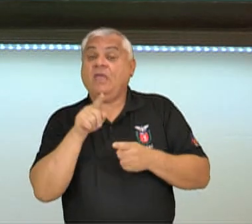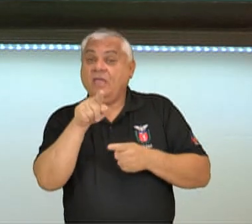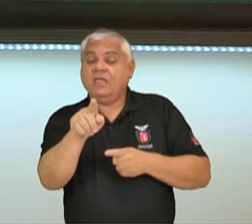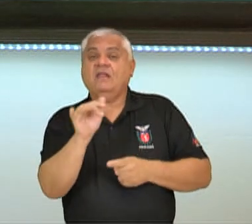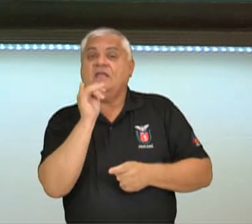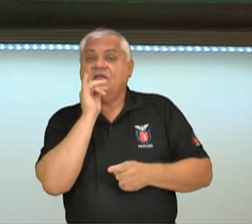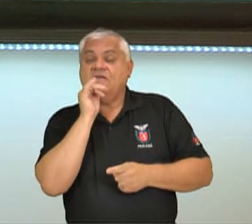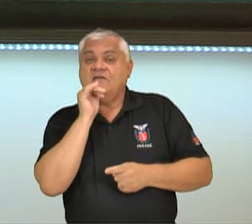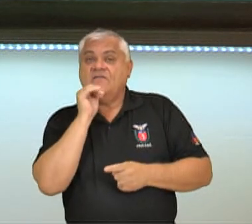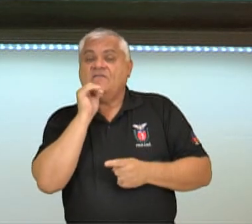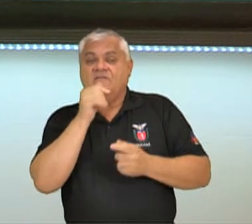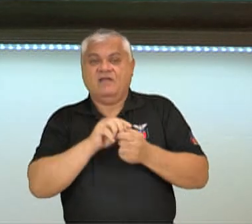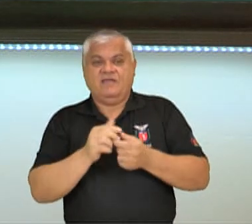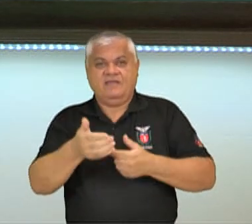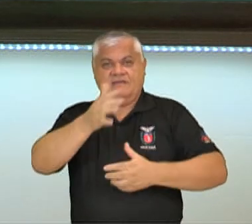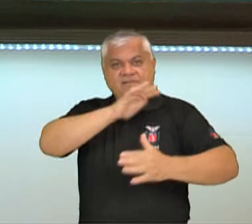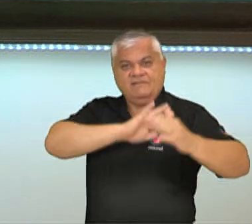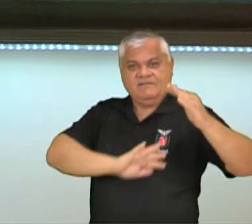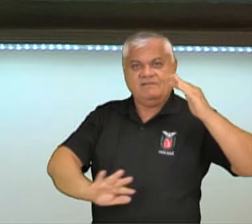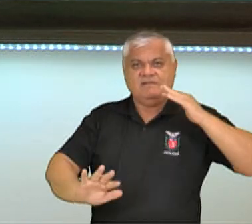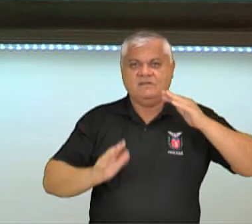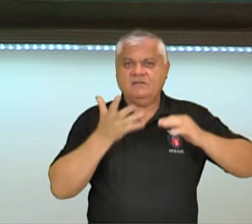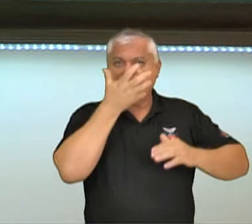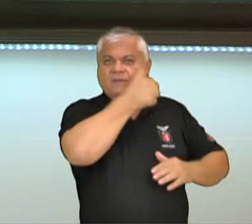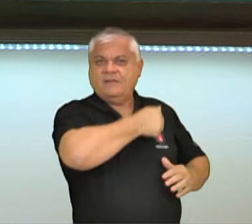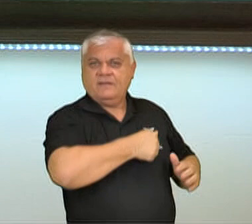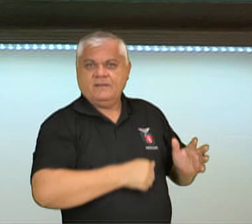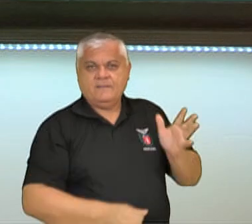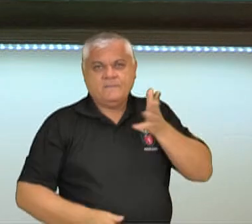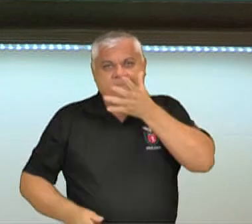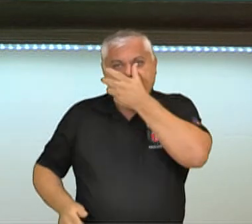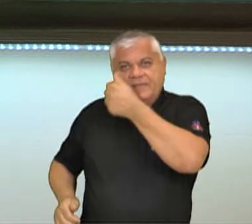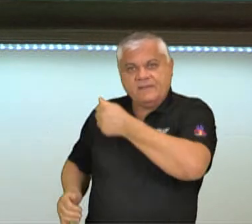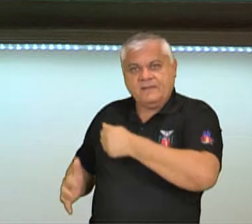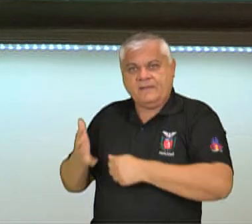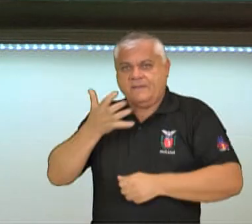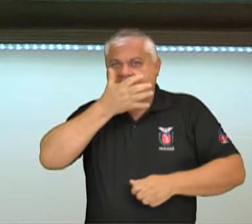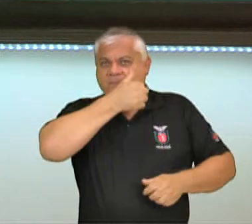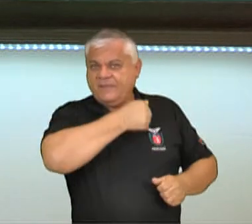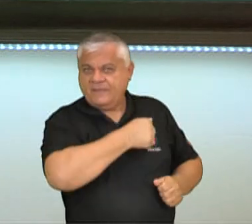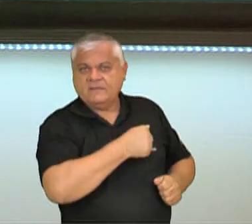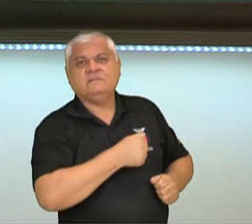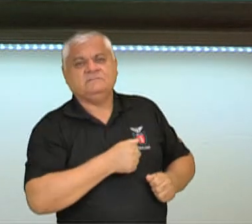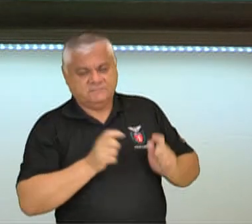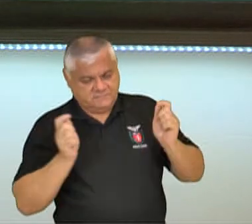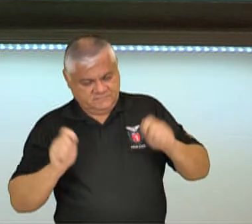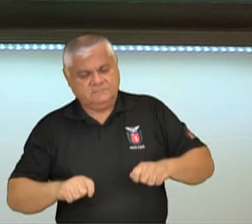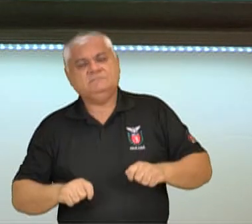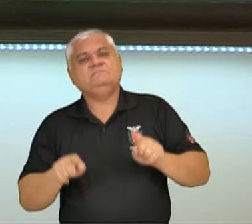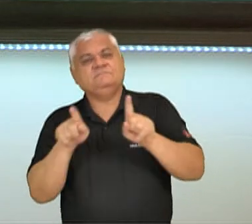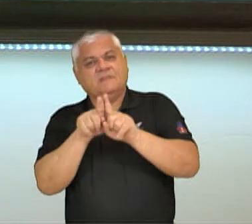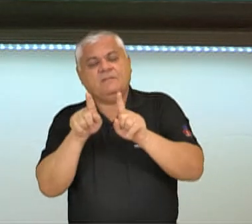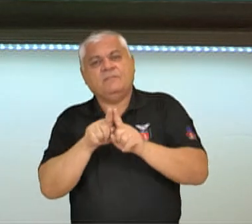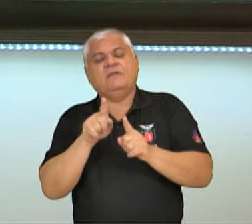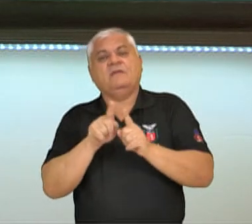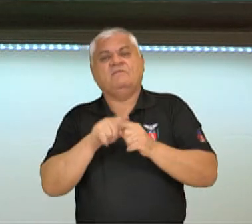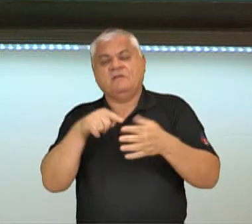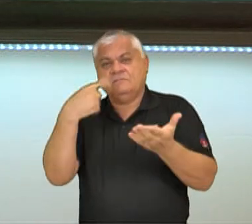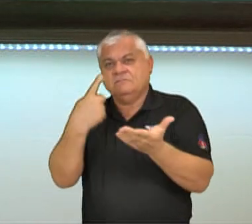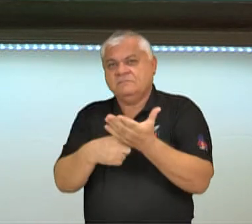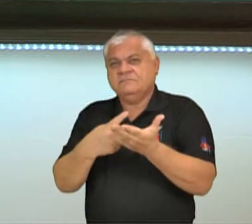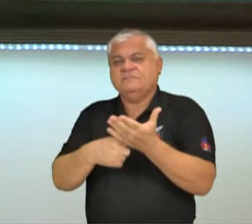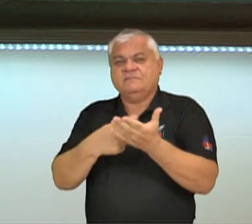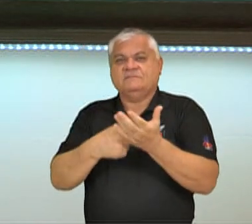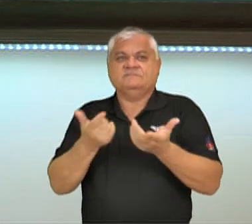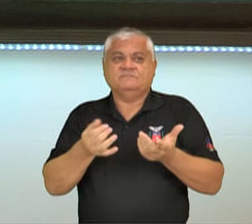um contragolpe de esquiva, uma defesa, e provavelmente vai fazer um contra-ataque.